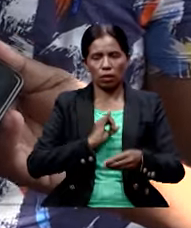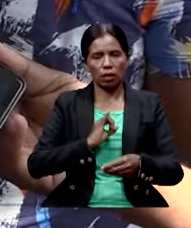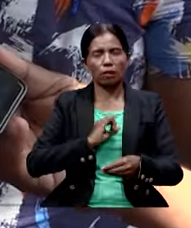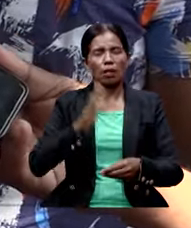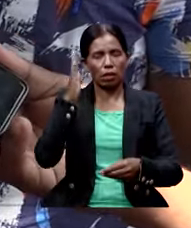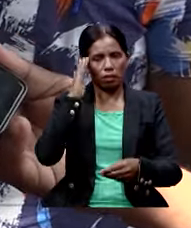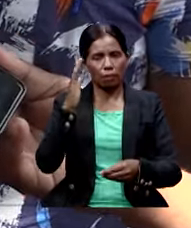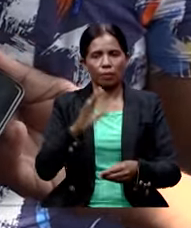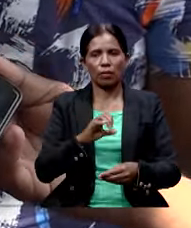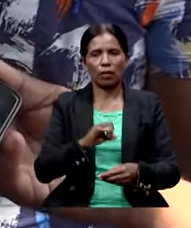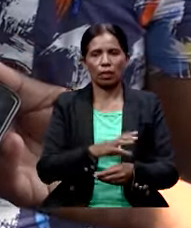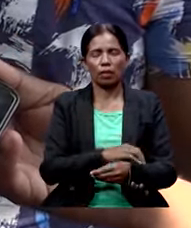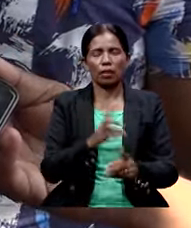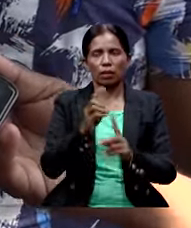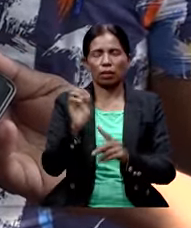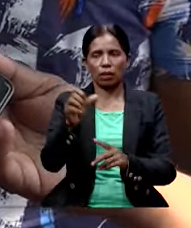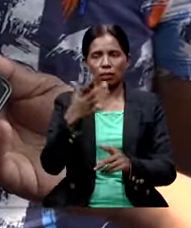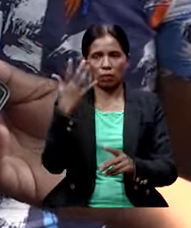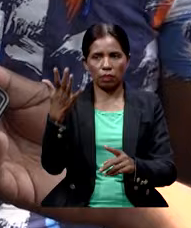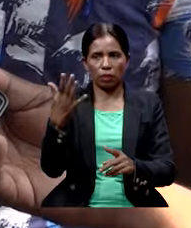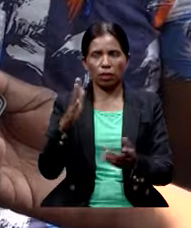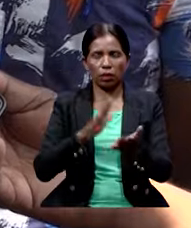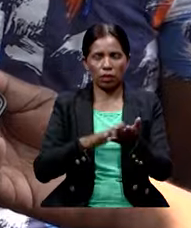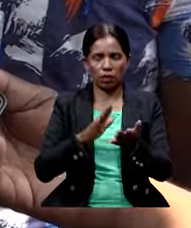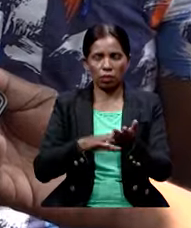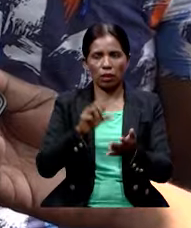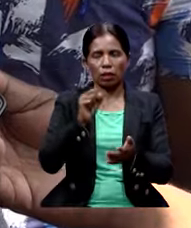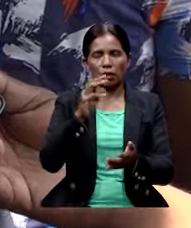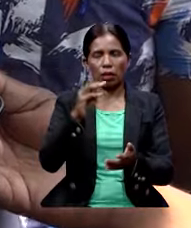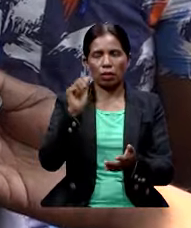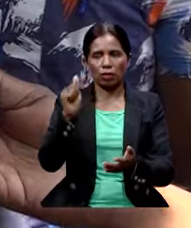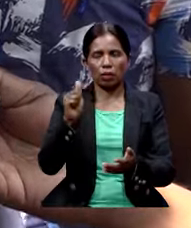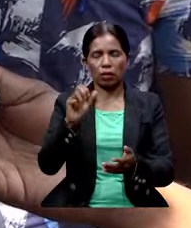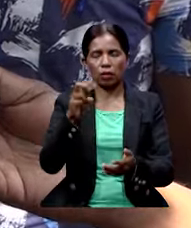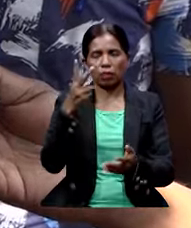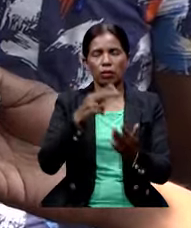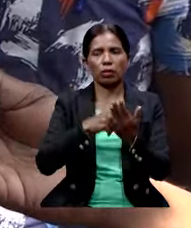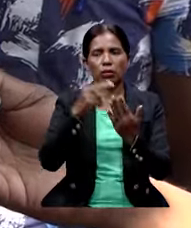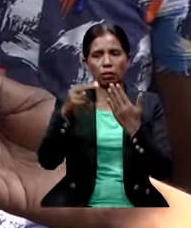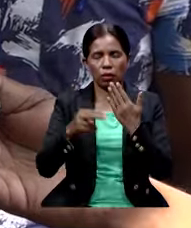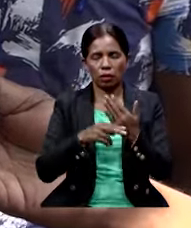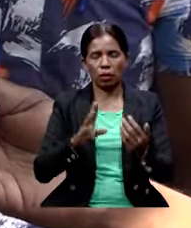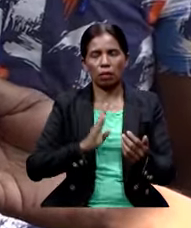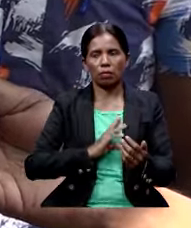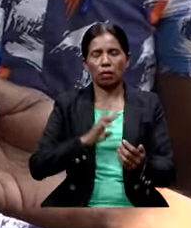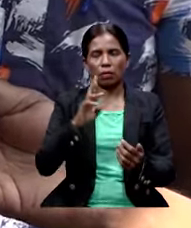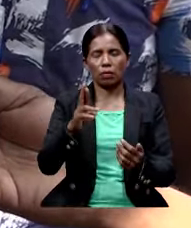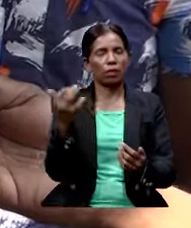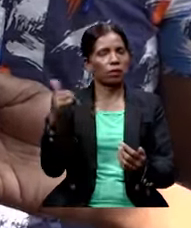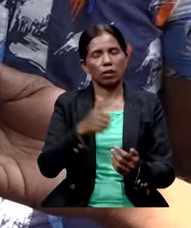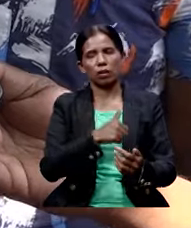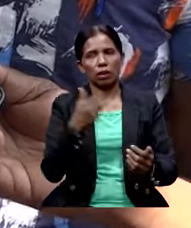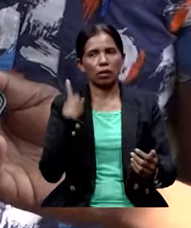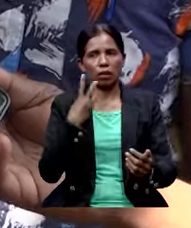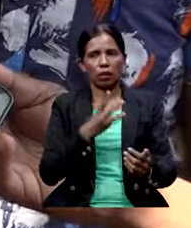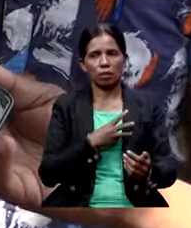dia 15 agora e a ensino secundário geral 12 de novembro e a becora ser selo a mim